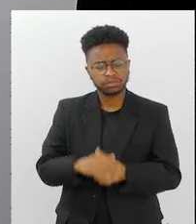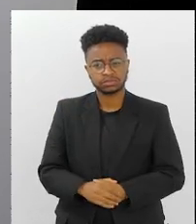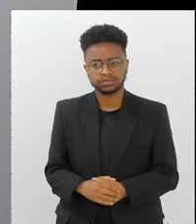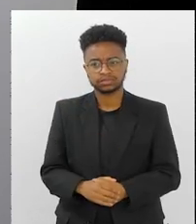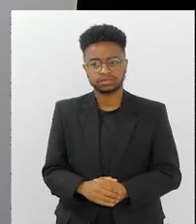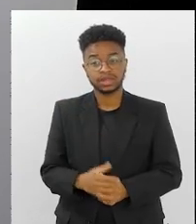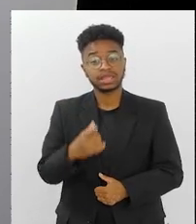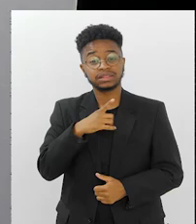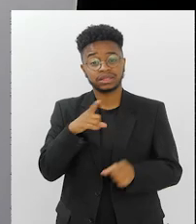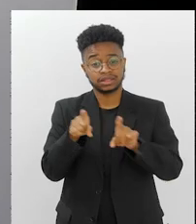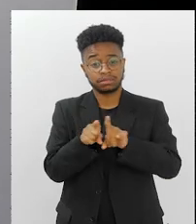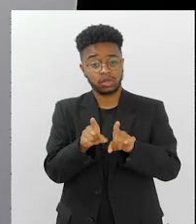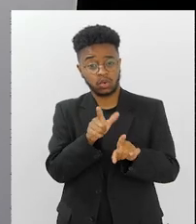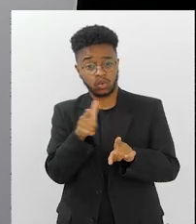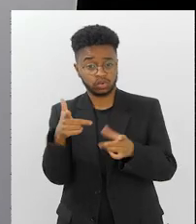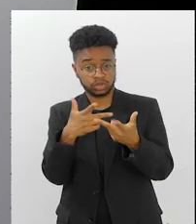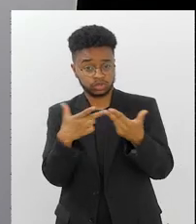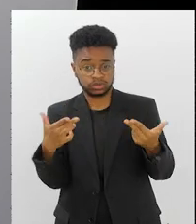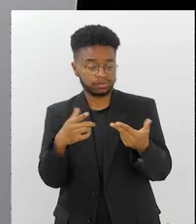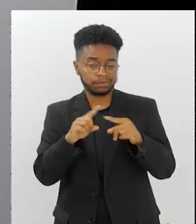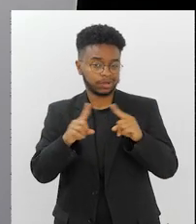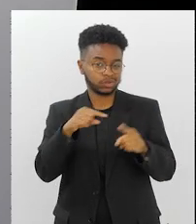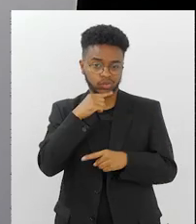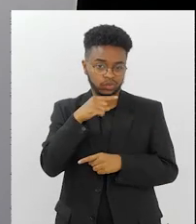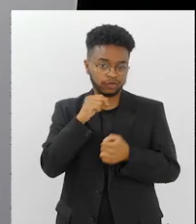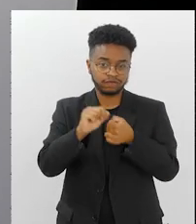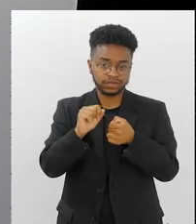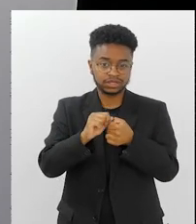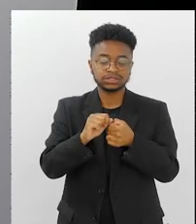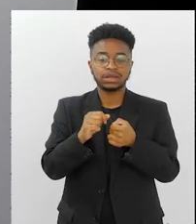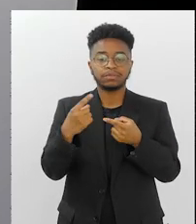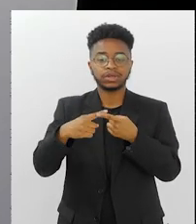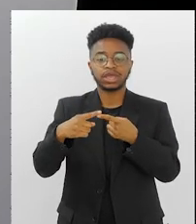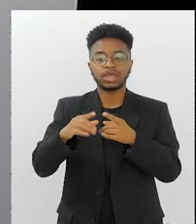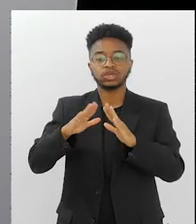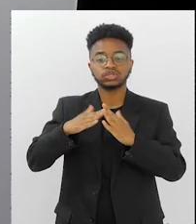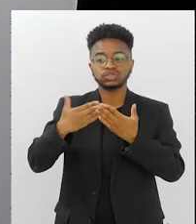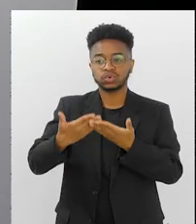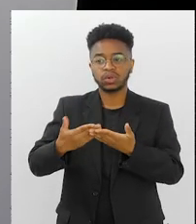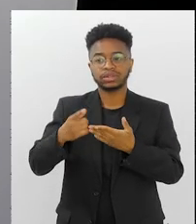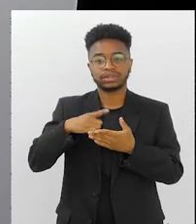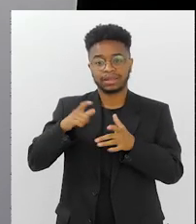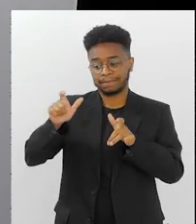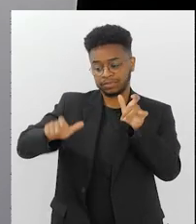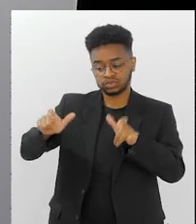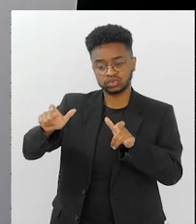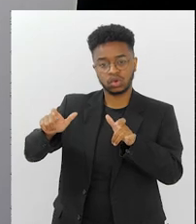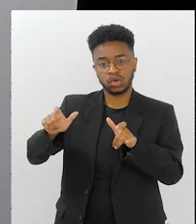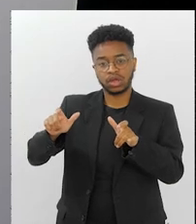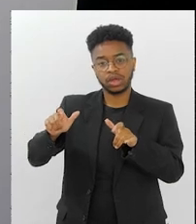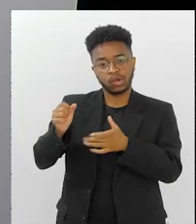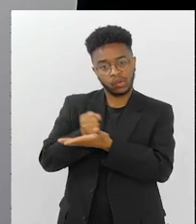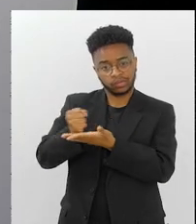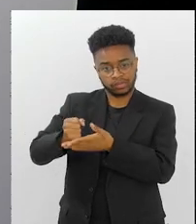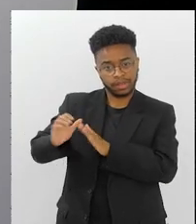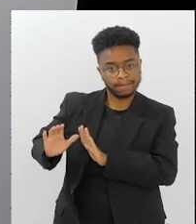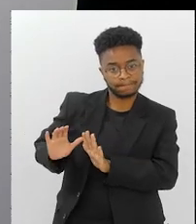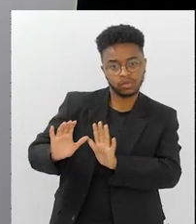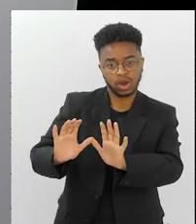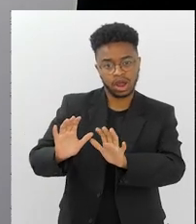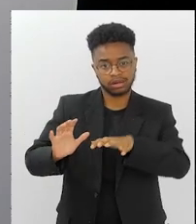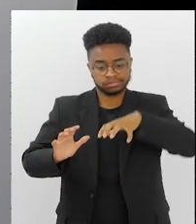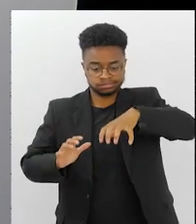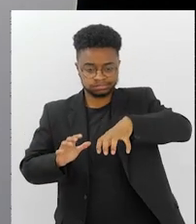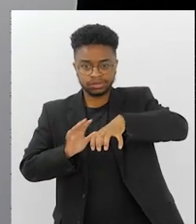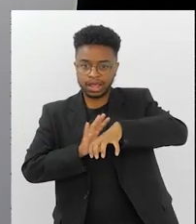tinha um outro efeito que não deu para fazer porque o tripé por incompetência da escola botaram empurradores externos no tripé